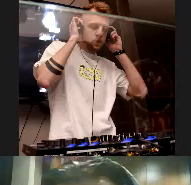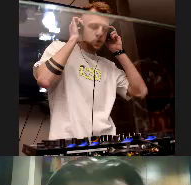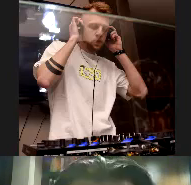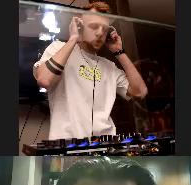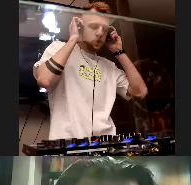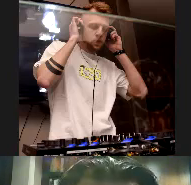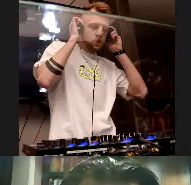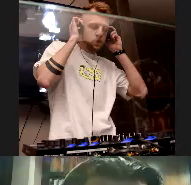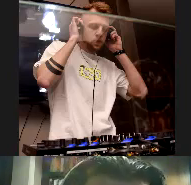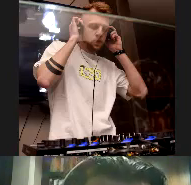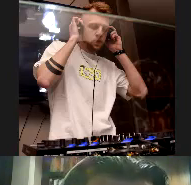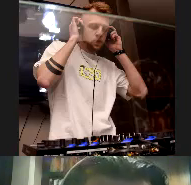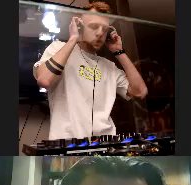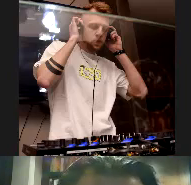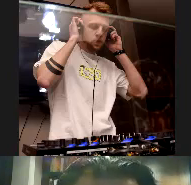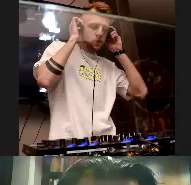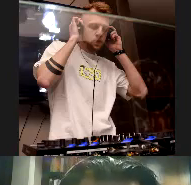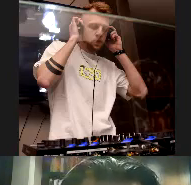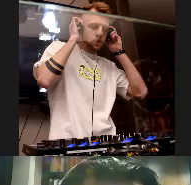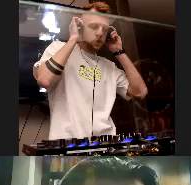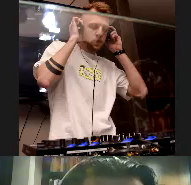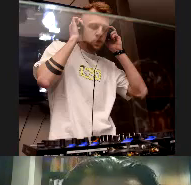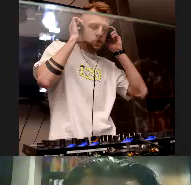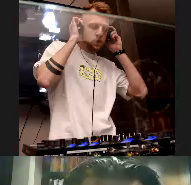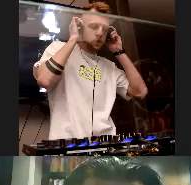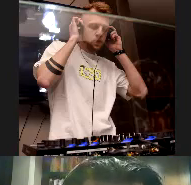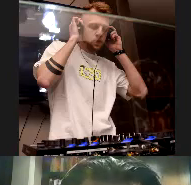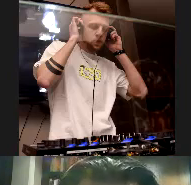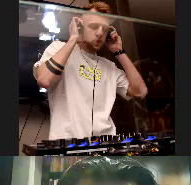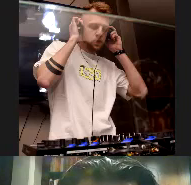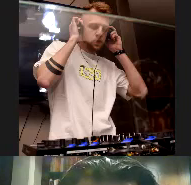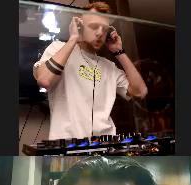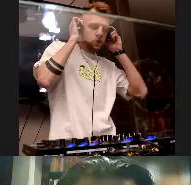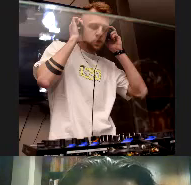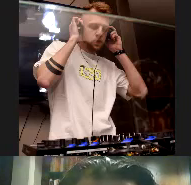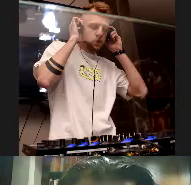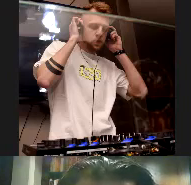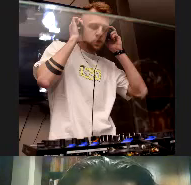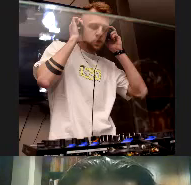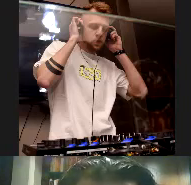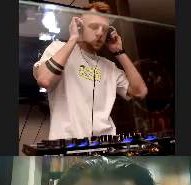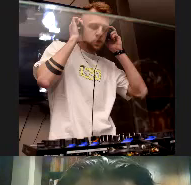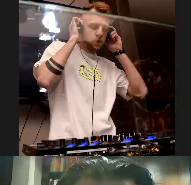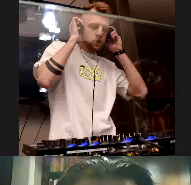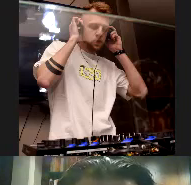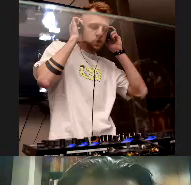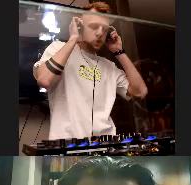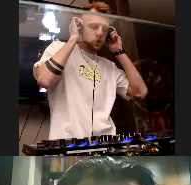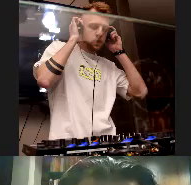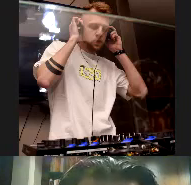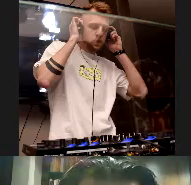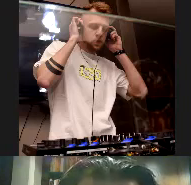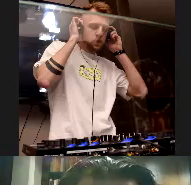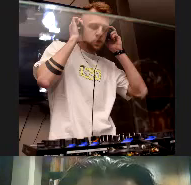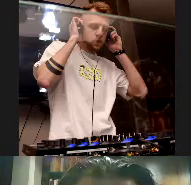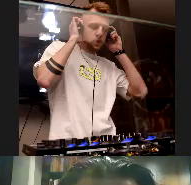Essa moça aqui eu não vou mostrar. Isso aqui eu mostro quando é aula ao vivo. Ela fala o que é um trovão, não é